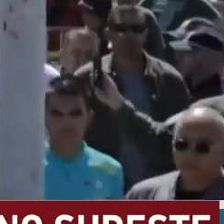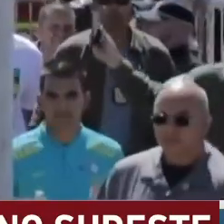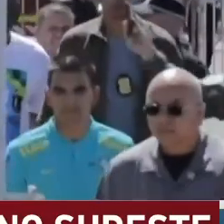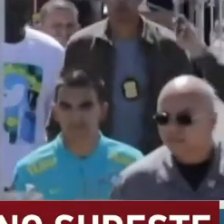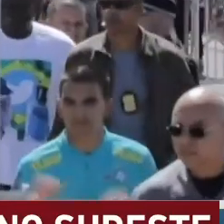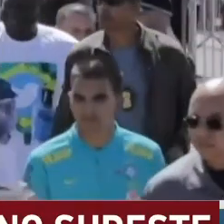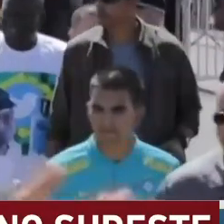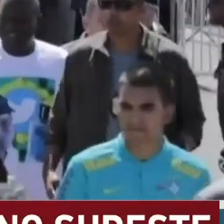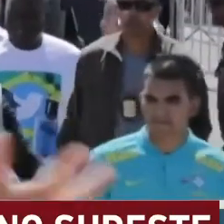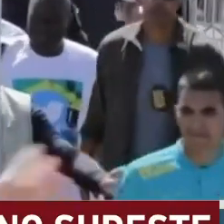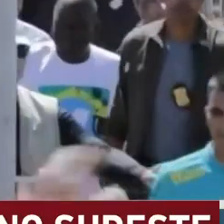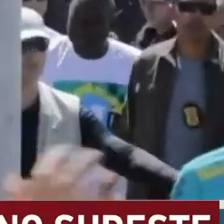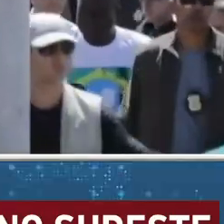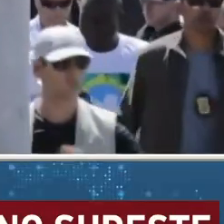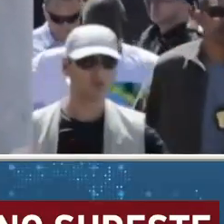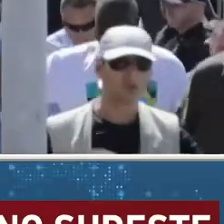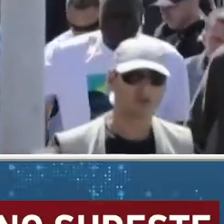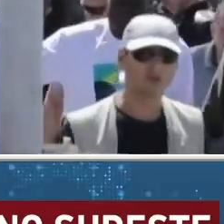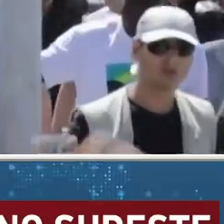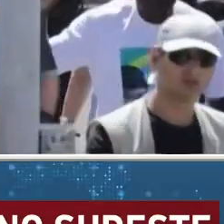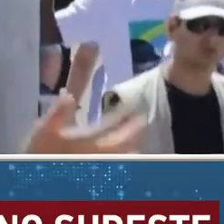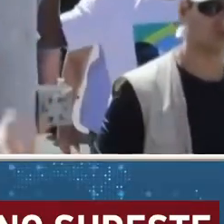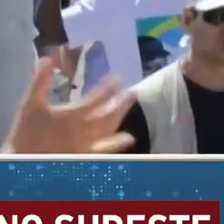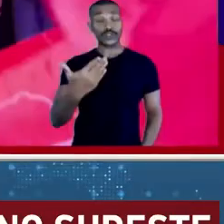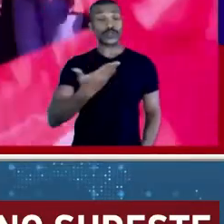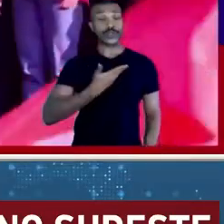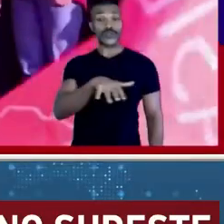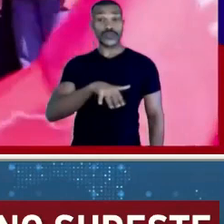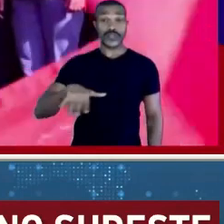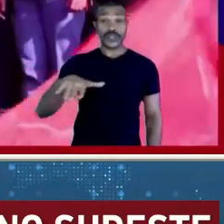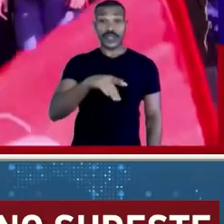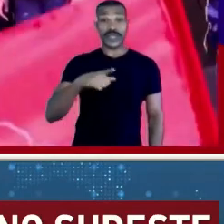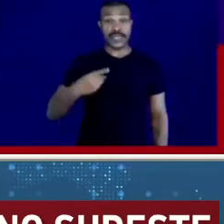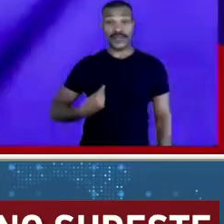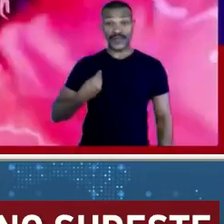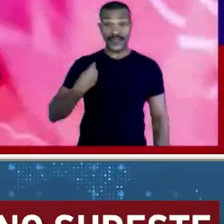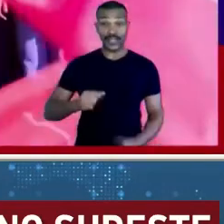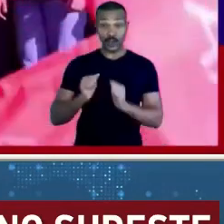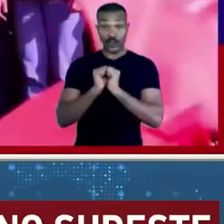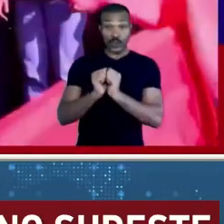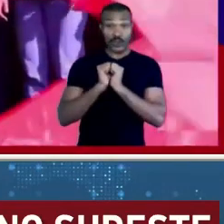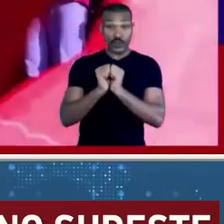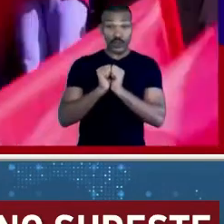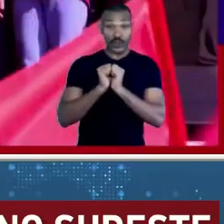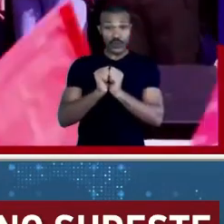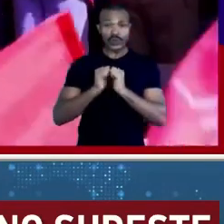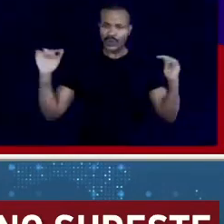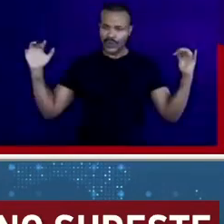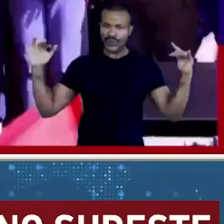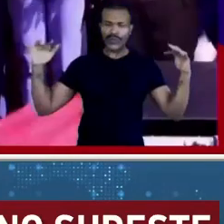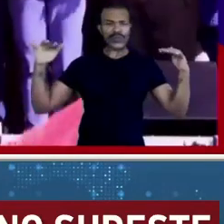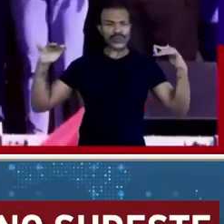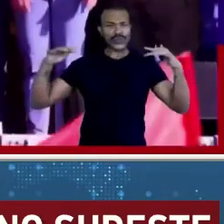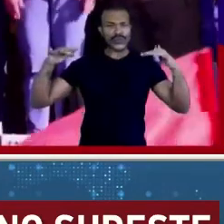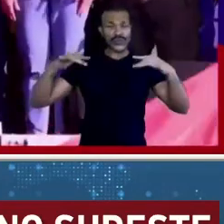no rádio quanto na TV, são decisivas ainda. Evidentemente que as redes sociais são fundamentais. O Brasil e o mundo se transformou